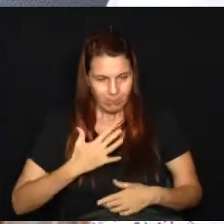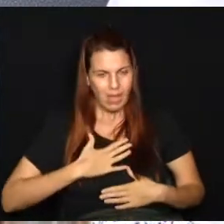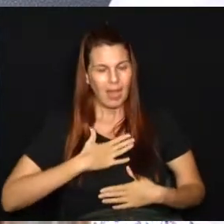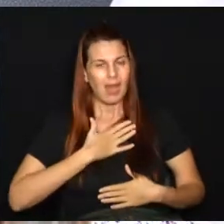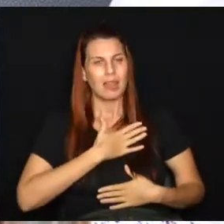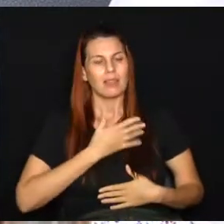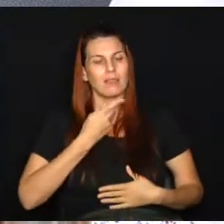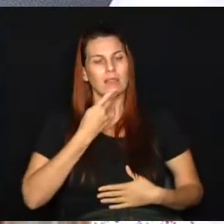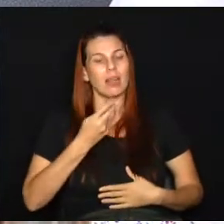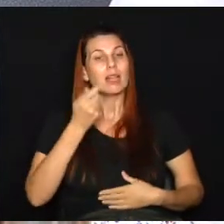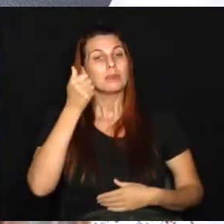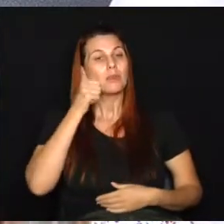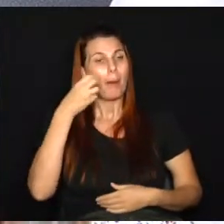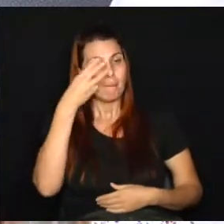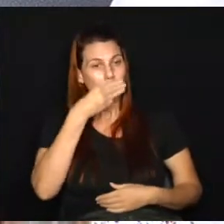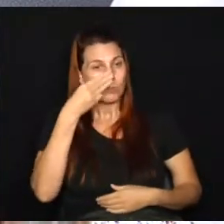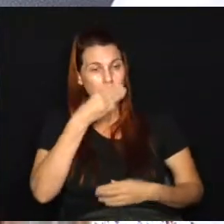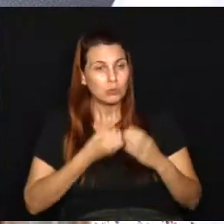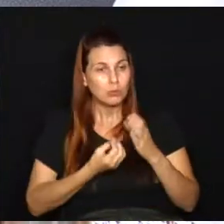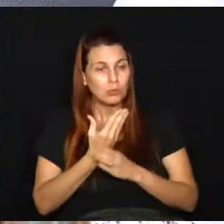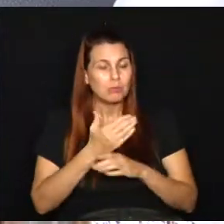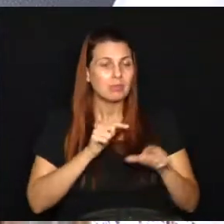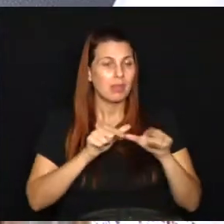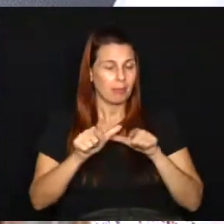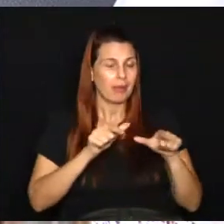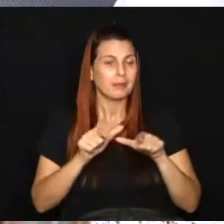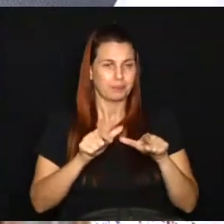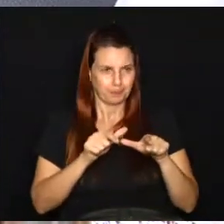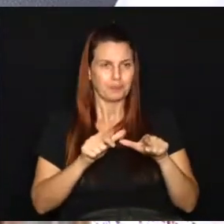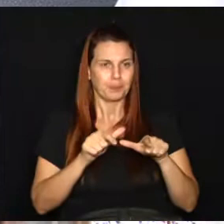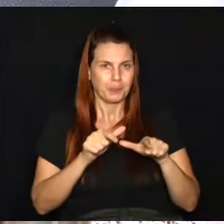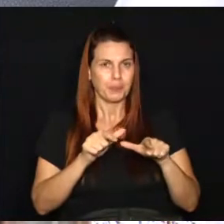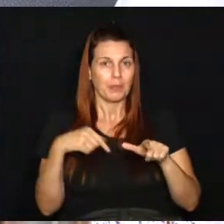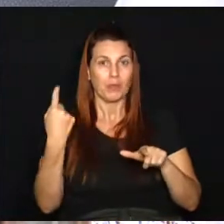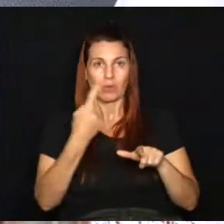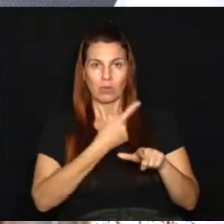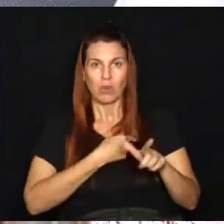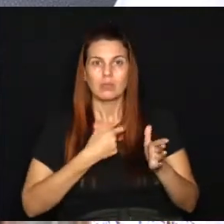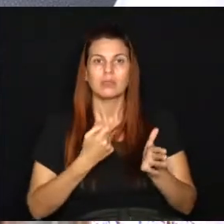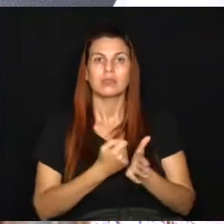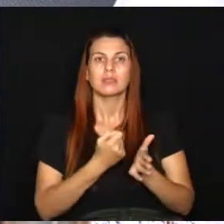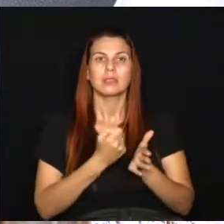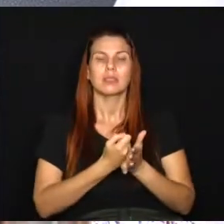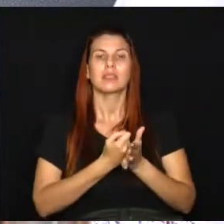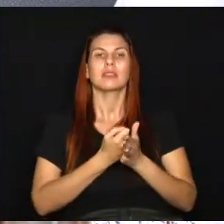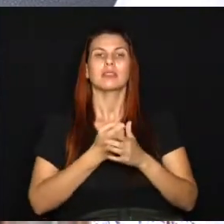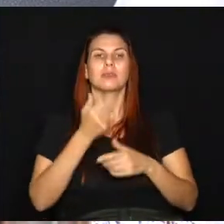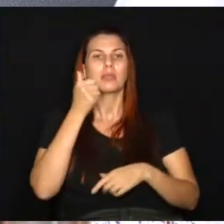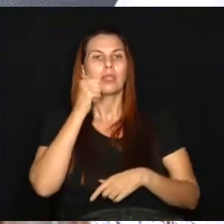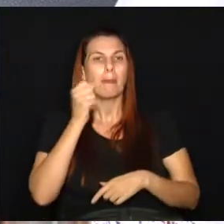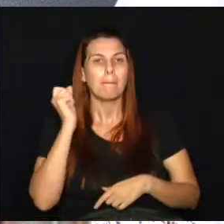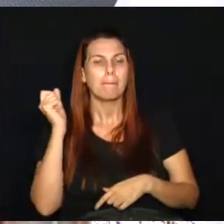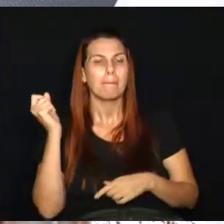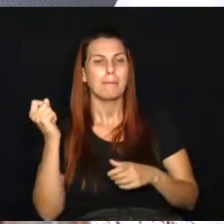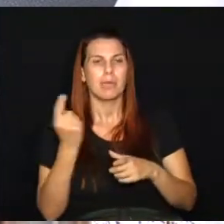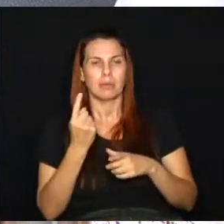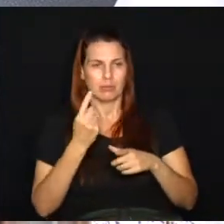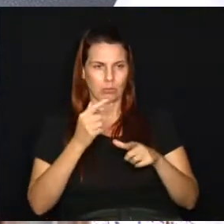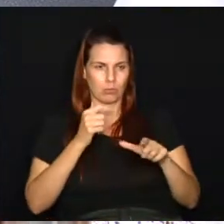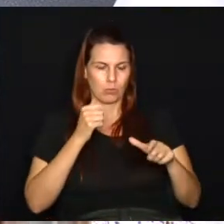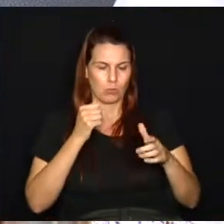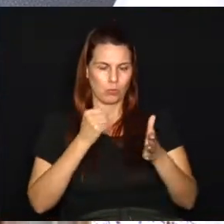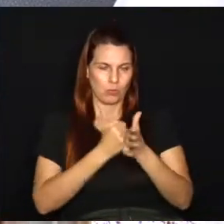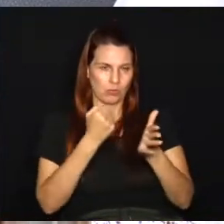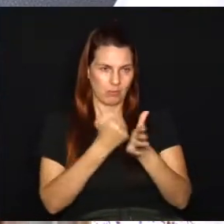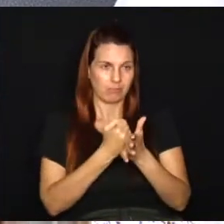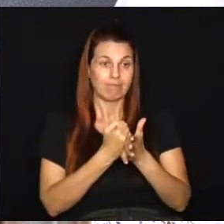prostitutas são as protagonistas dessa história do trabalho, né? Nós somos as primeiras trabalhadoras, né, lutadoras do